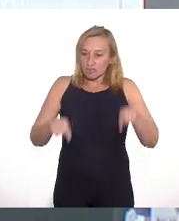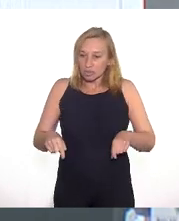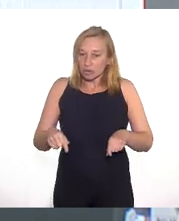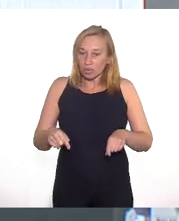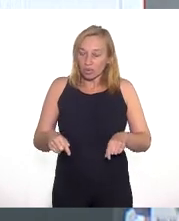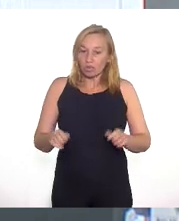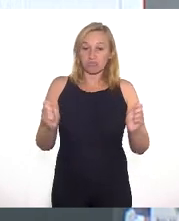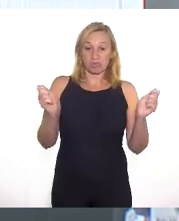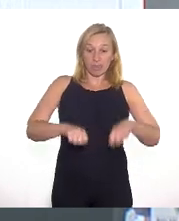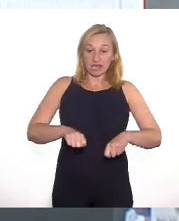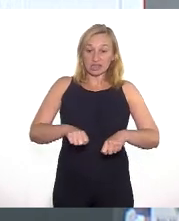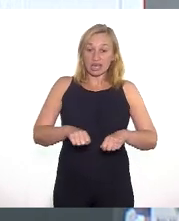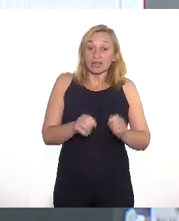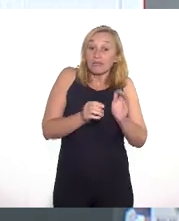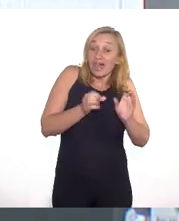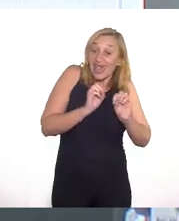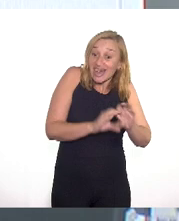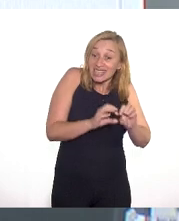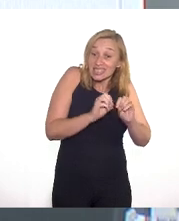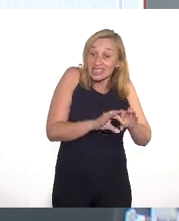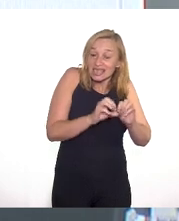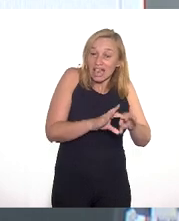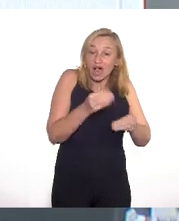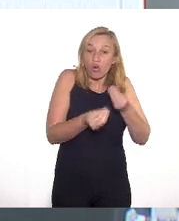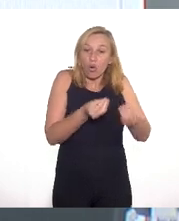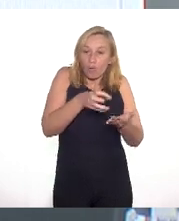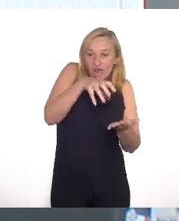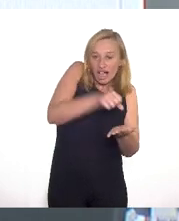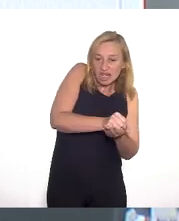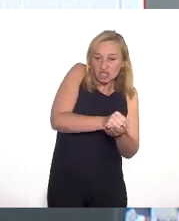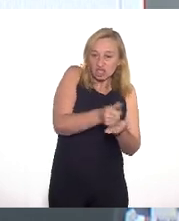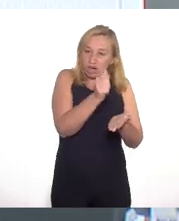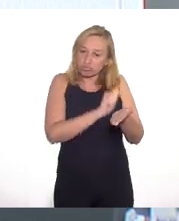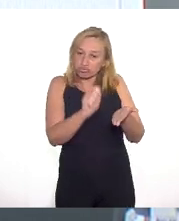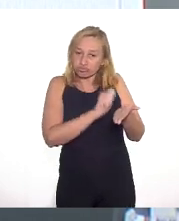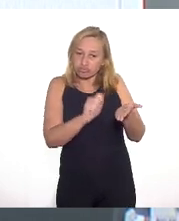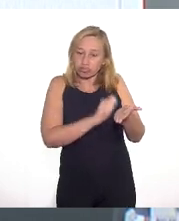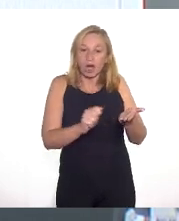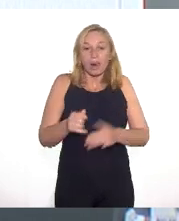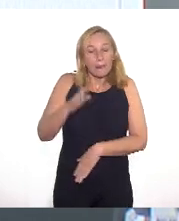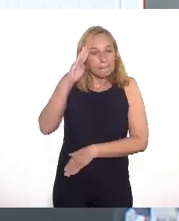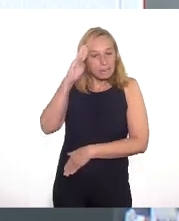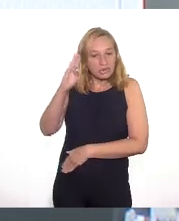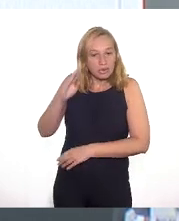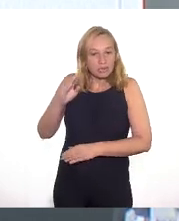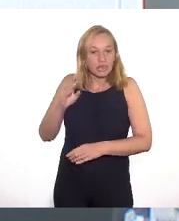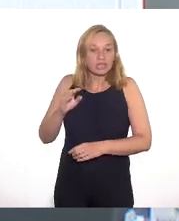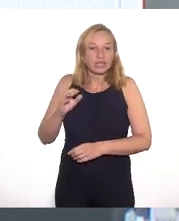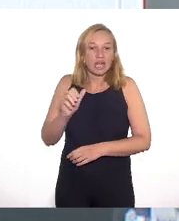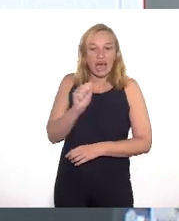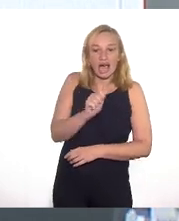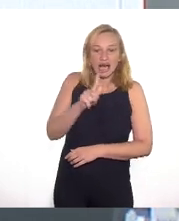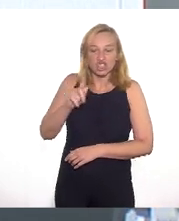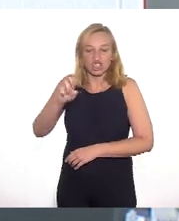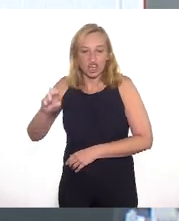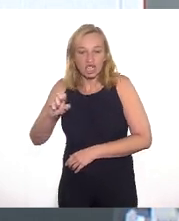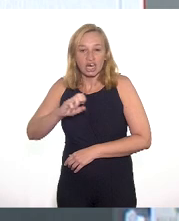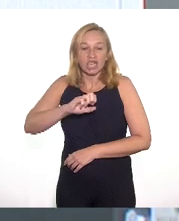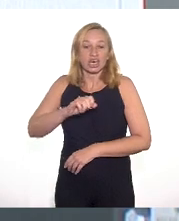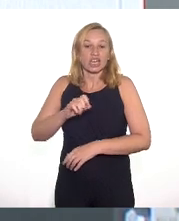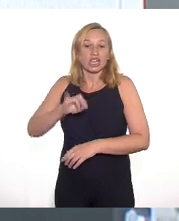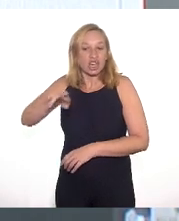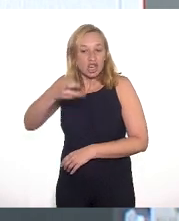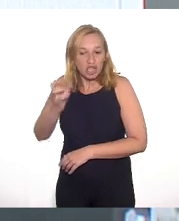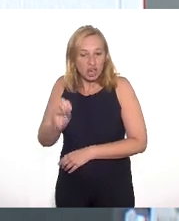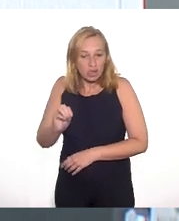fazerem o cadastro, principalmente na questão da GRIO. A GRIO está fazendo também um treinamento para que